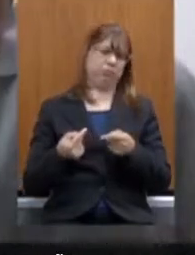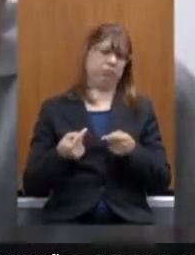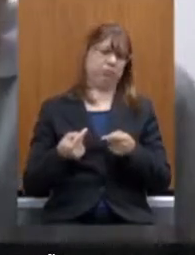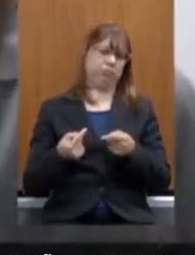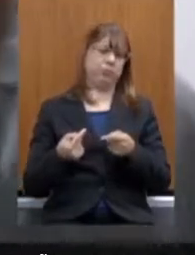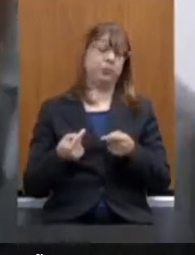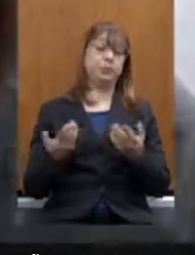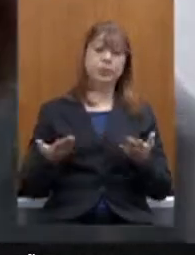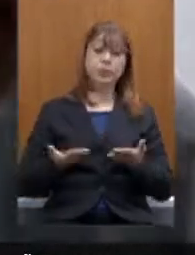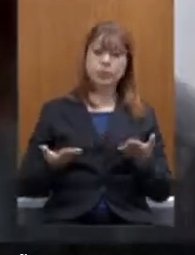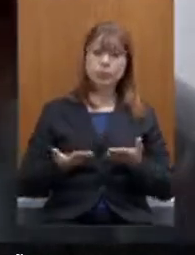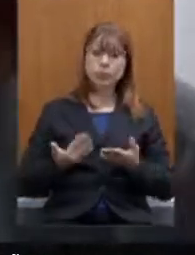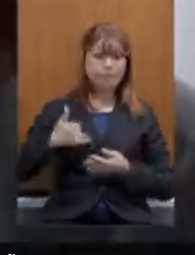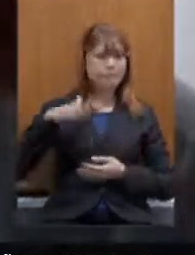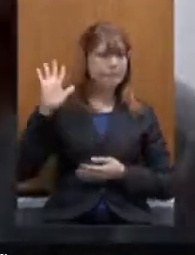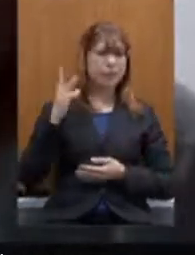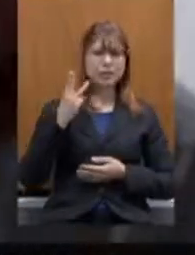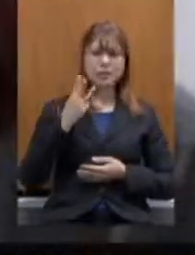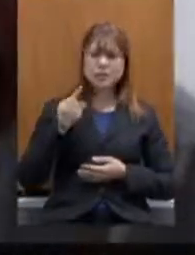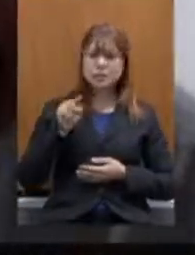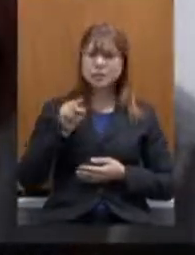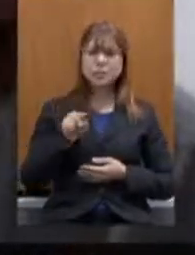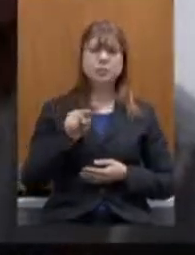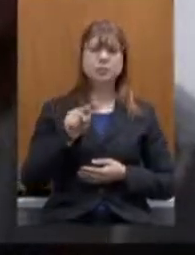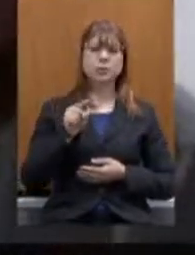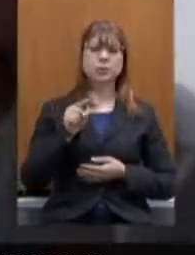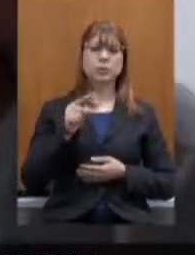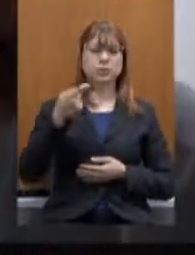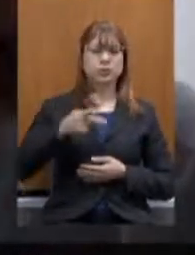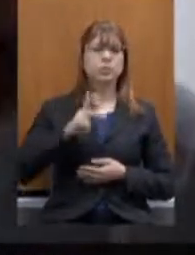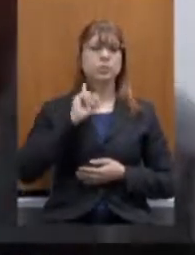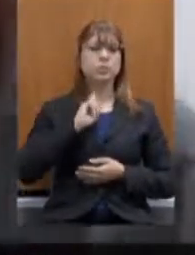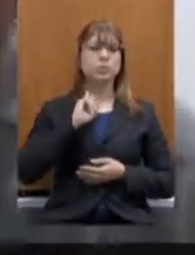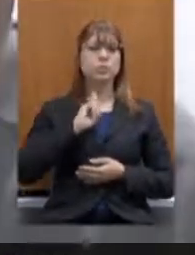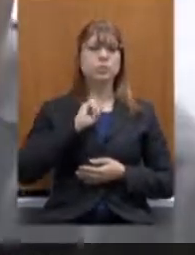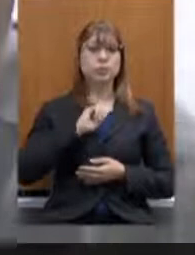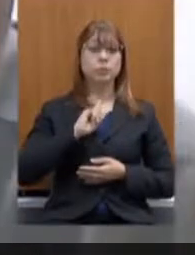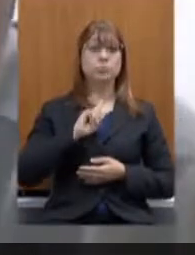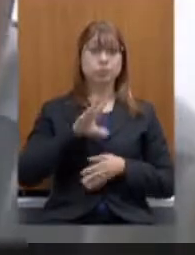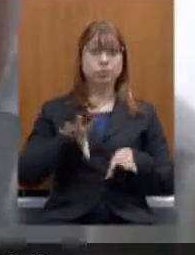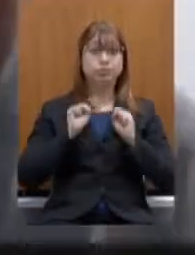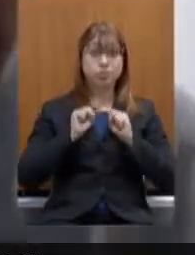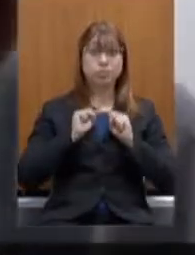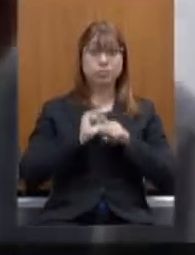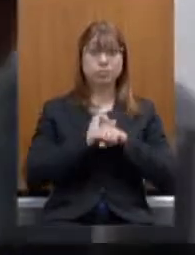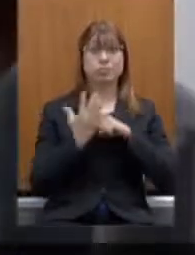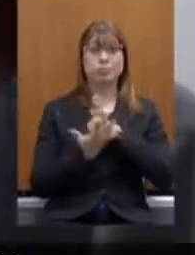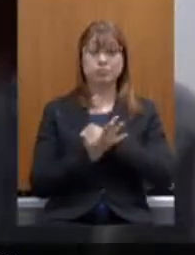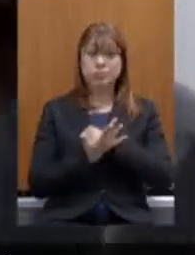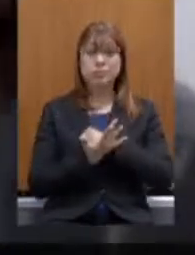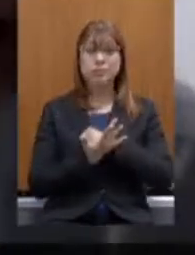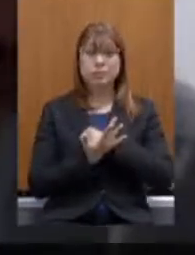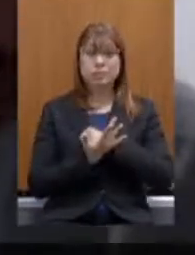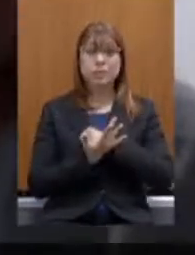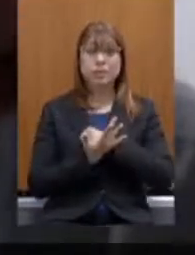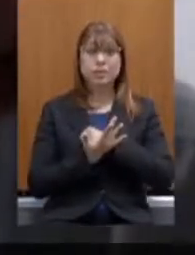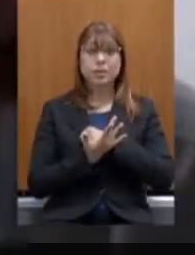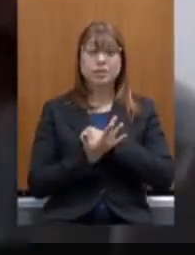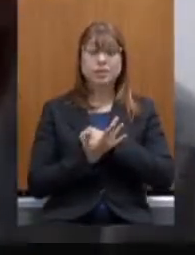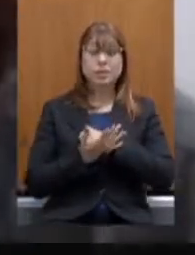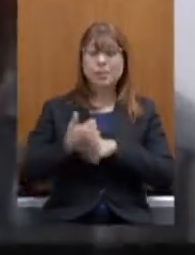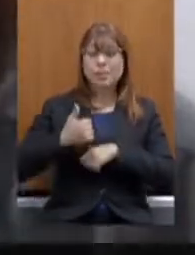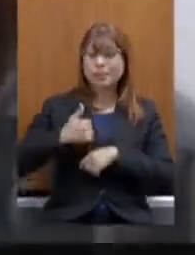oi hoje mais de 3 mil mineiros adquirir o convite 19 nós temos dezenas de